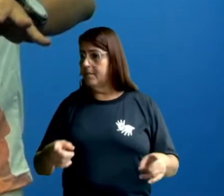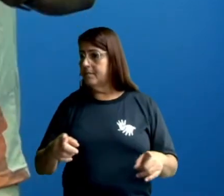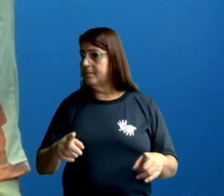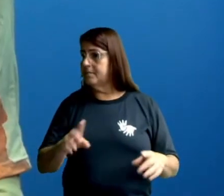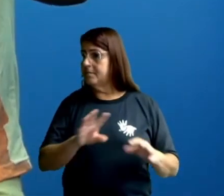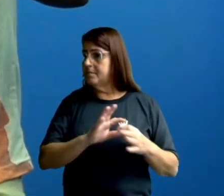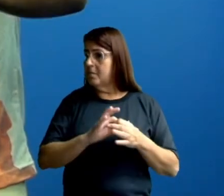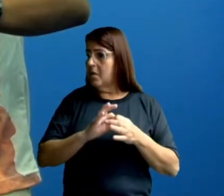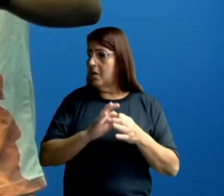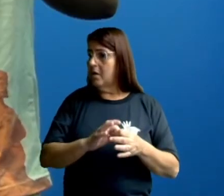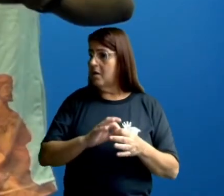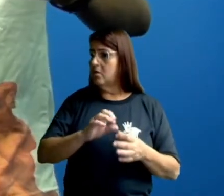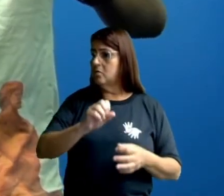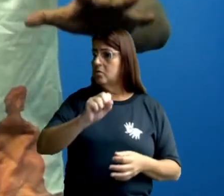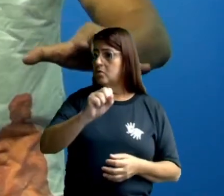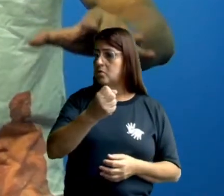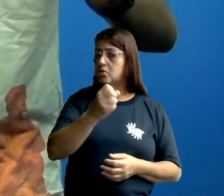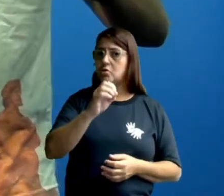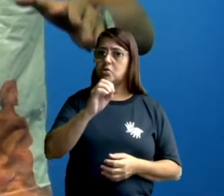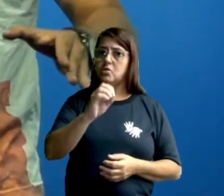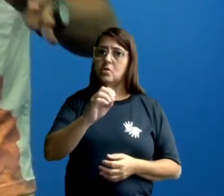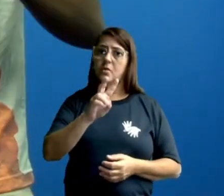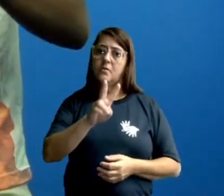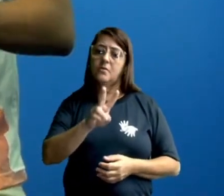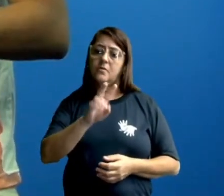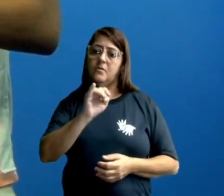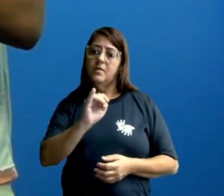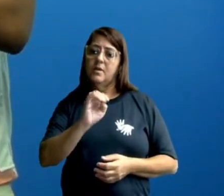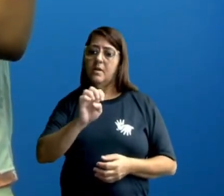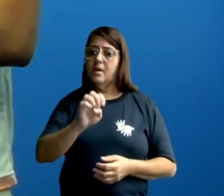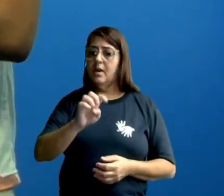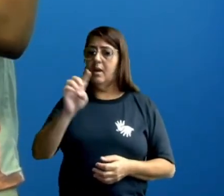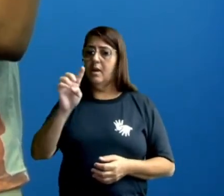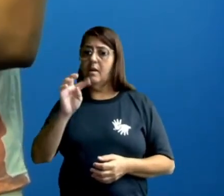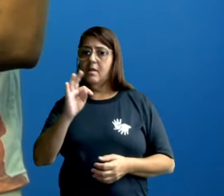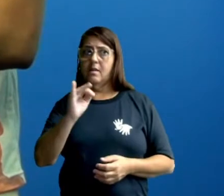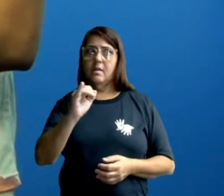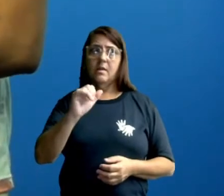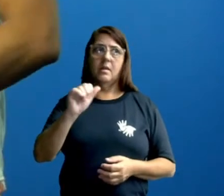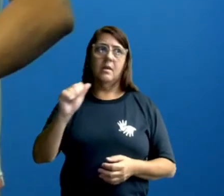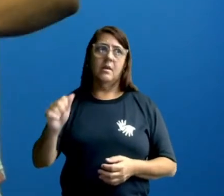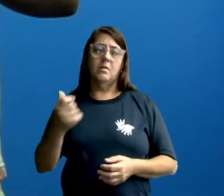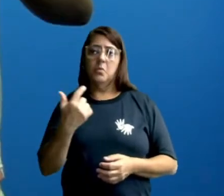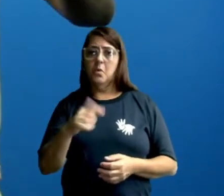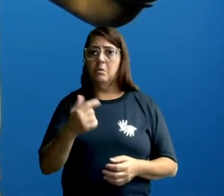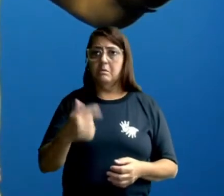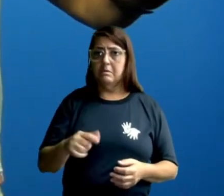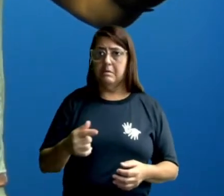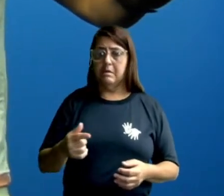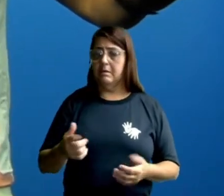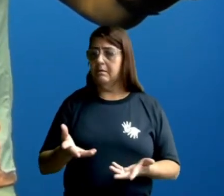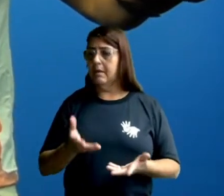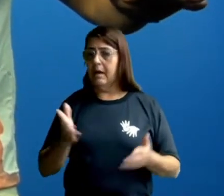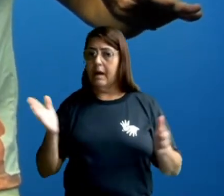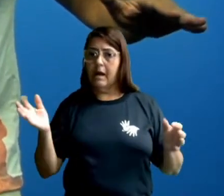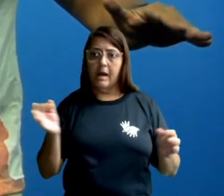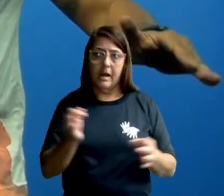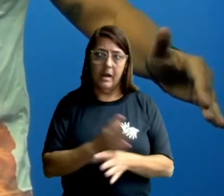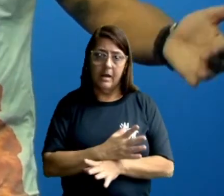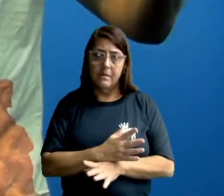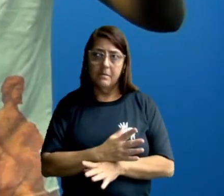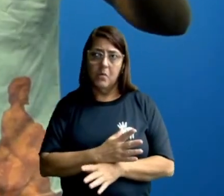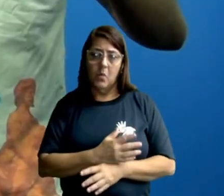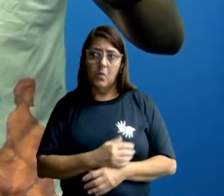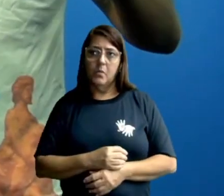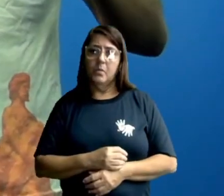mais. A URSS, União das Repúblicas Socialistas Soviéticas, ela é